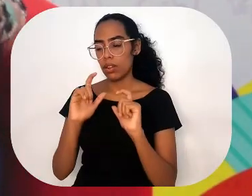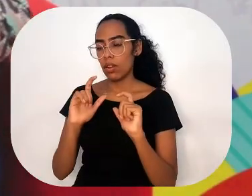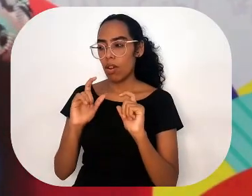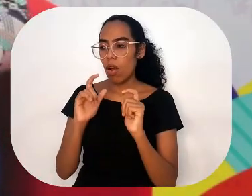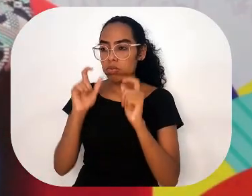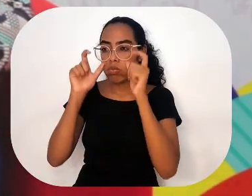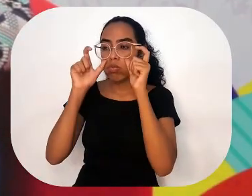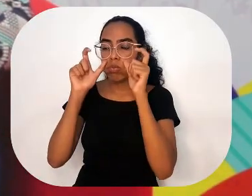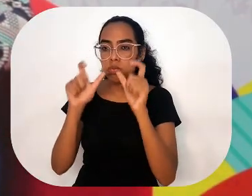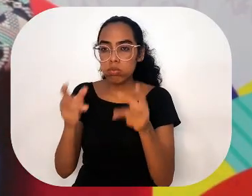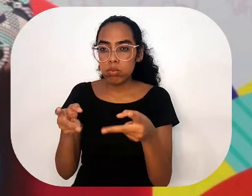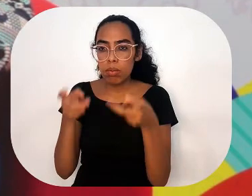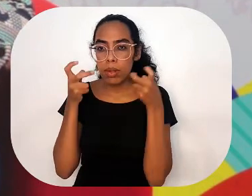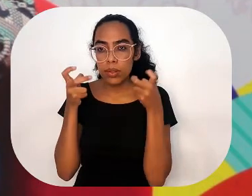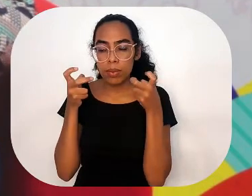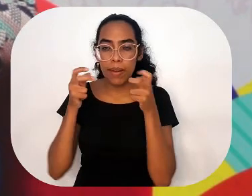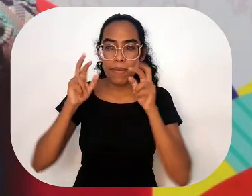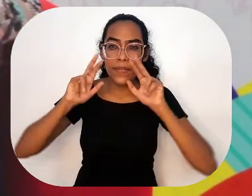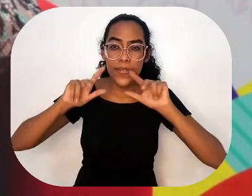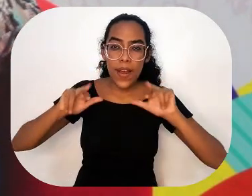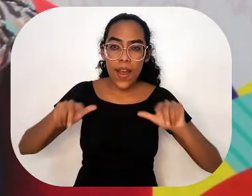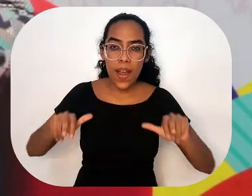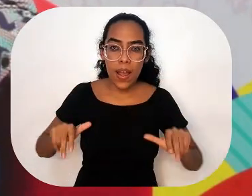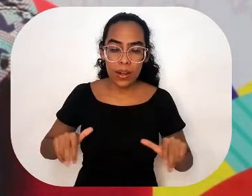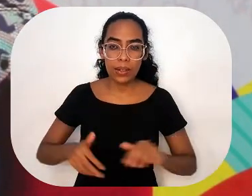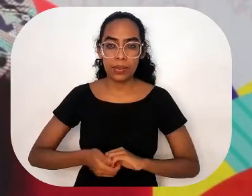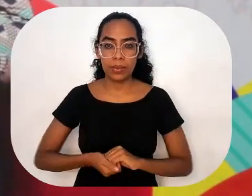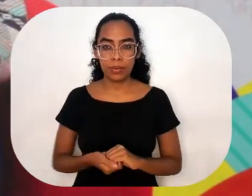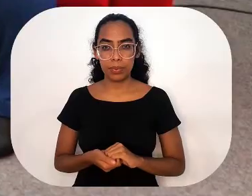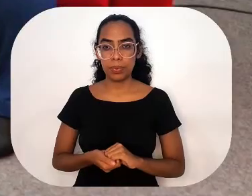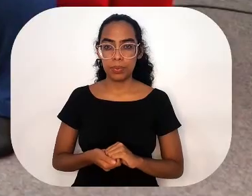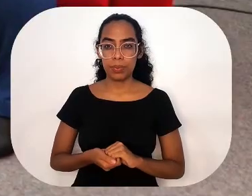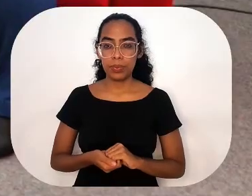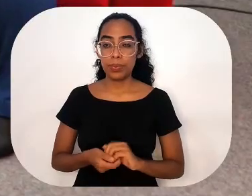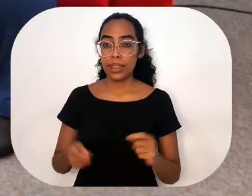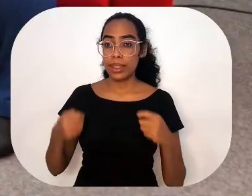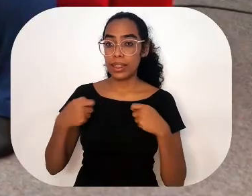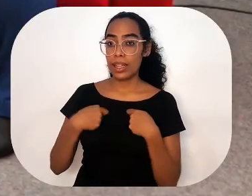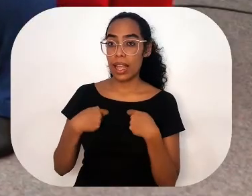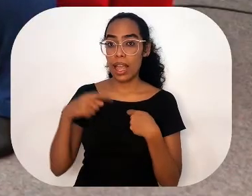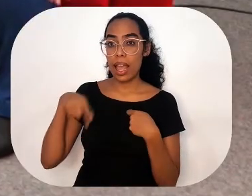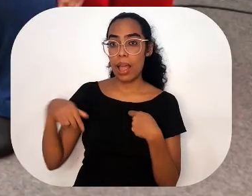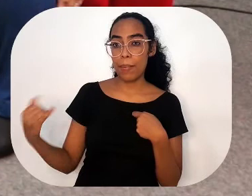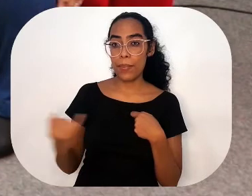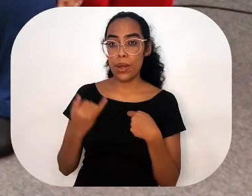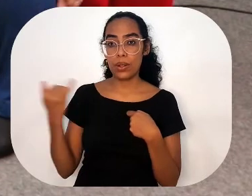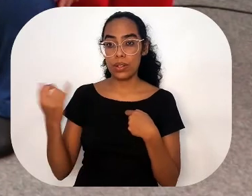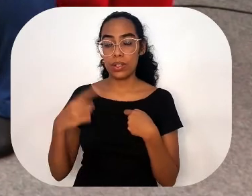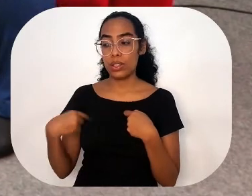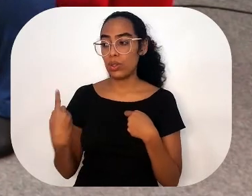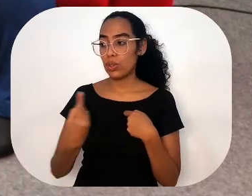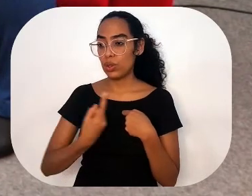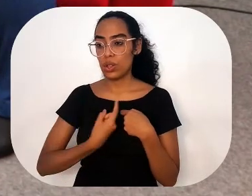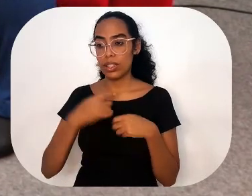saberes que estão presentes nave a Anna e reconhecer a importância de todos eles para o que nós fazemos na ciência